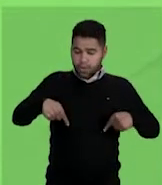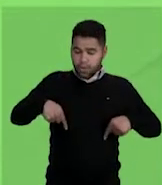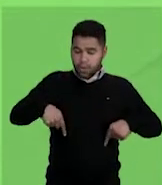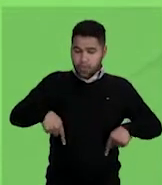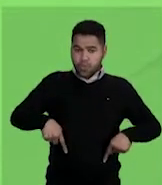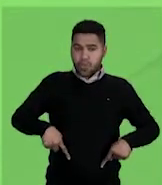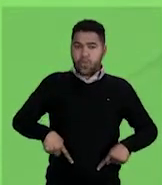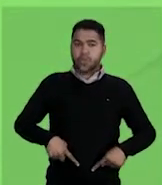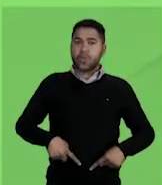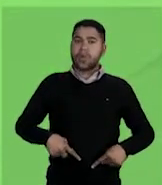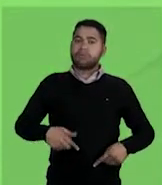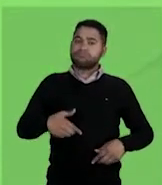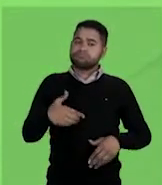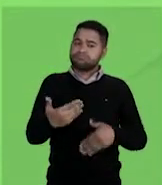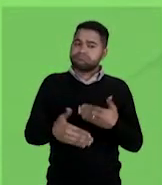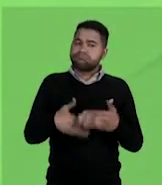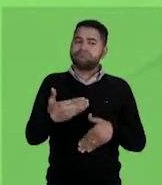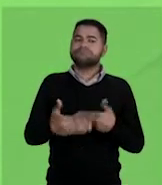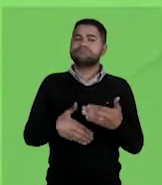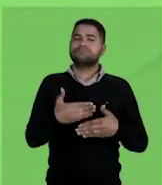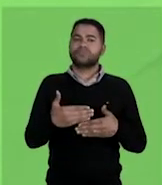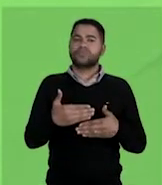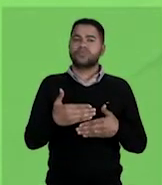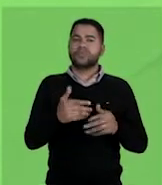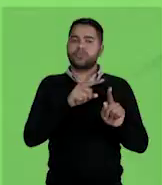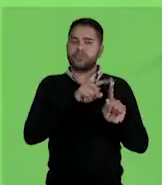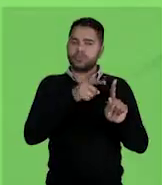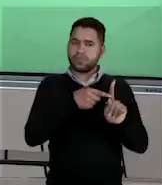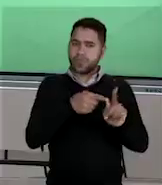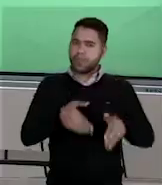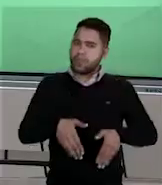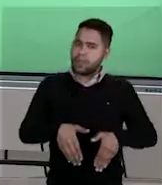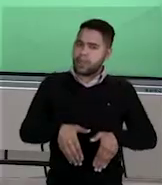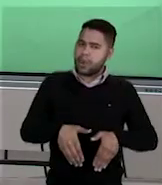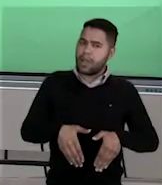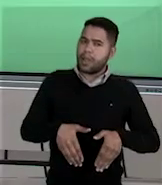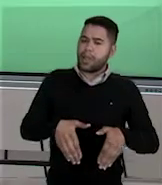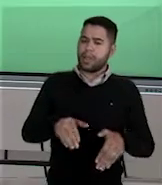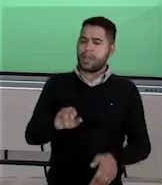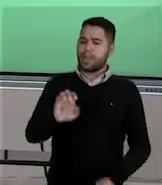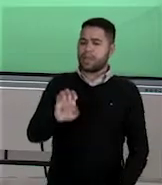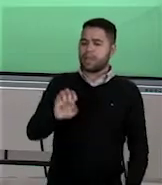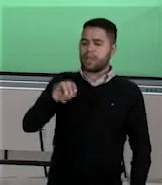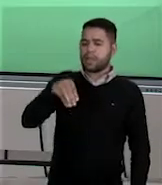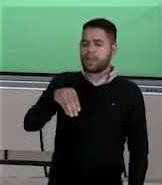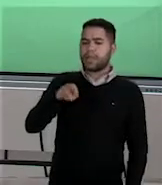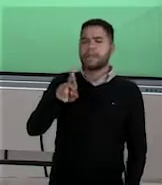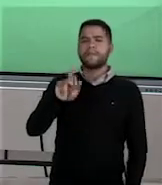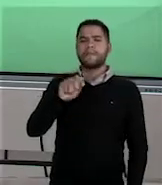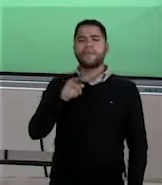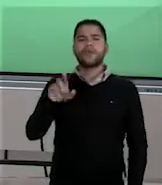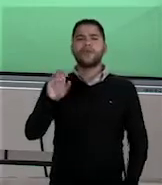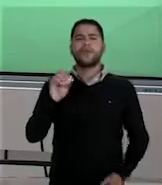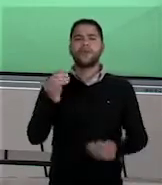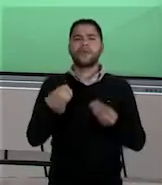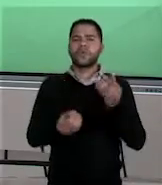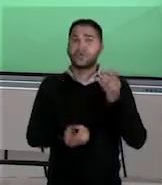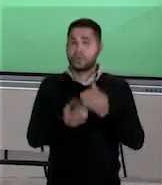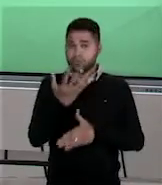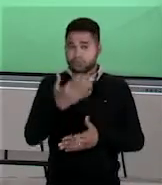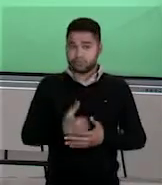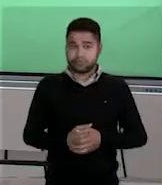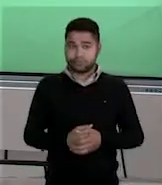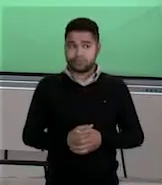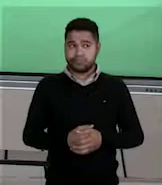o desenvolvimento do embrião. O embrião, ele vai surgir como, professora? Ele